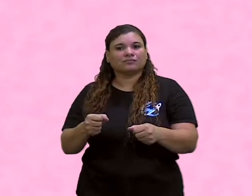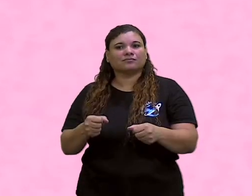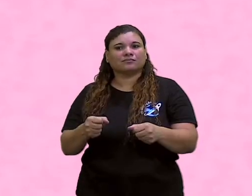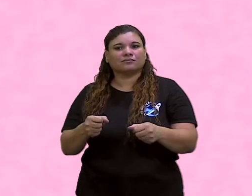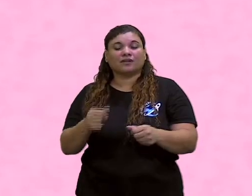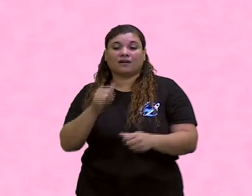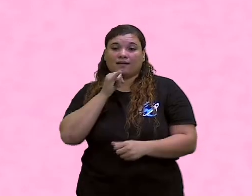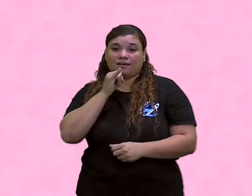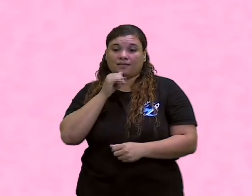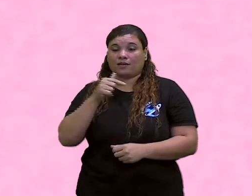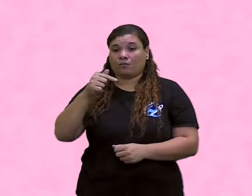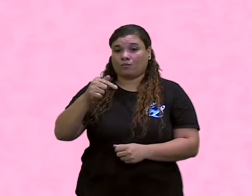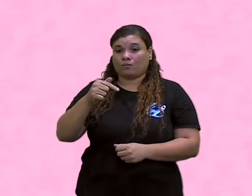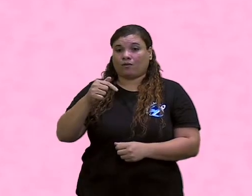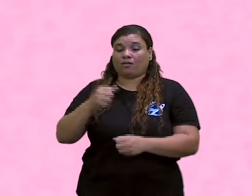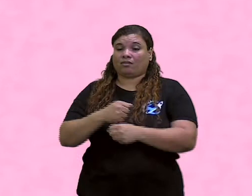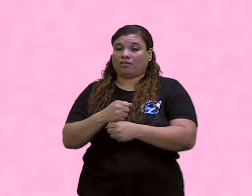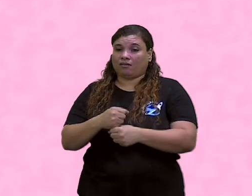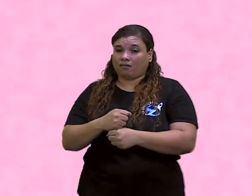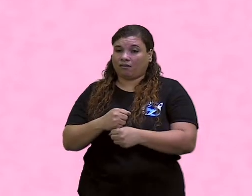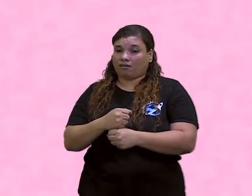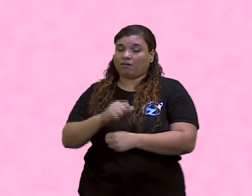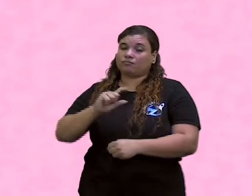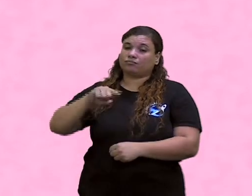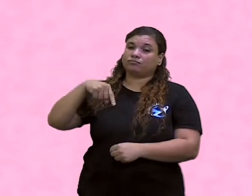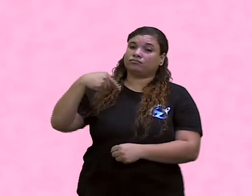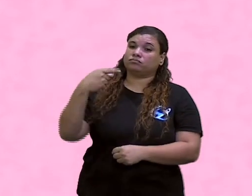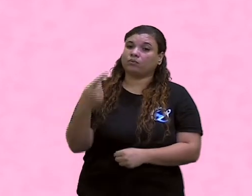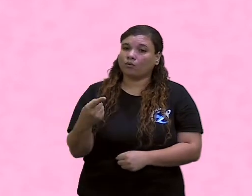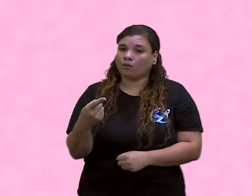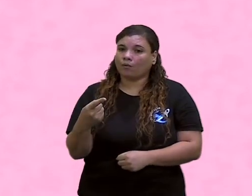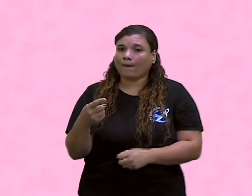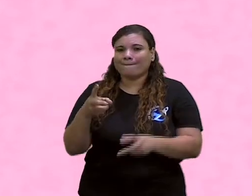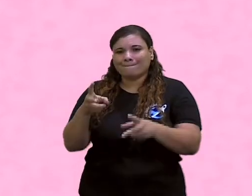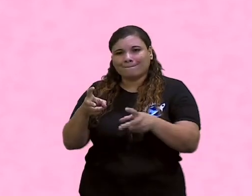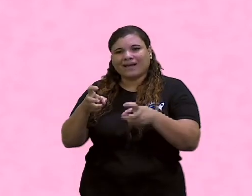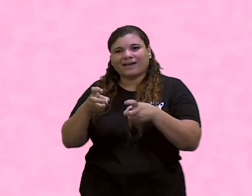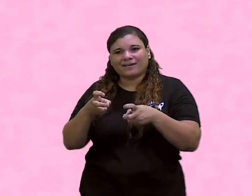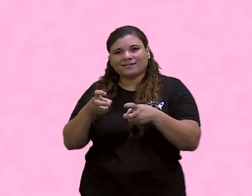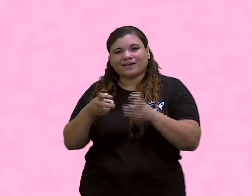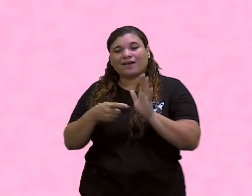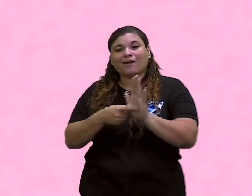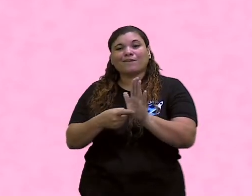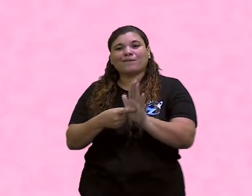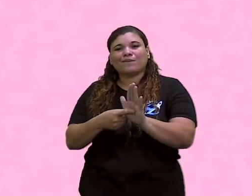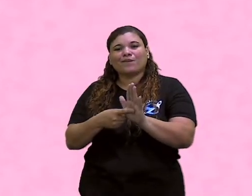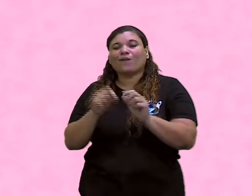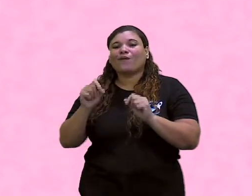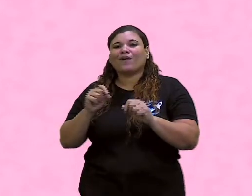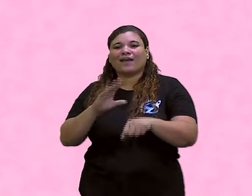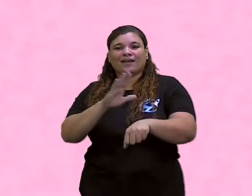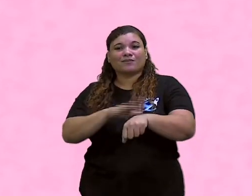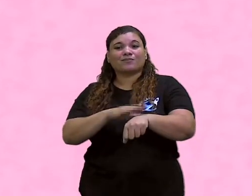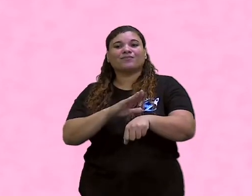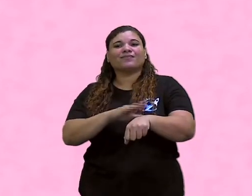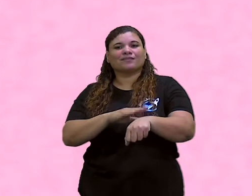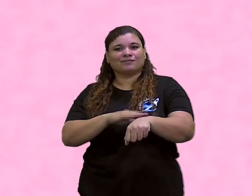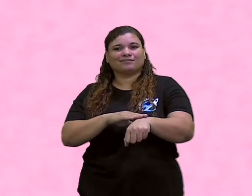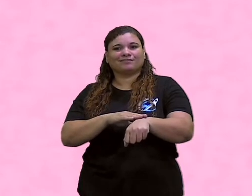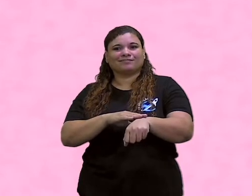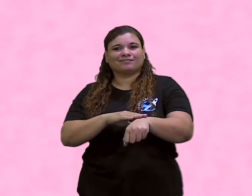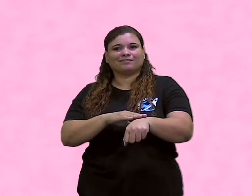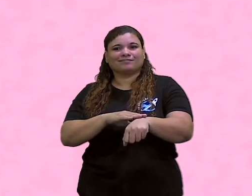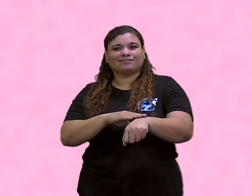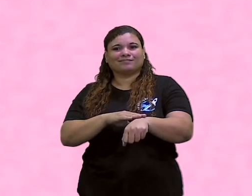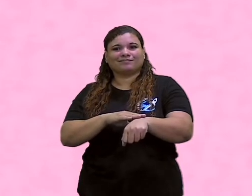aí na oração a fim de alcançar o quê? Um sentido temporal. Quando eu digo, meu time venceu um campeonato, ótimo.